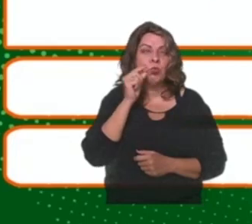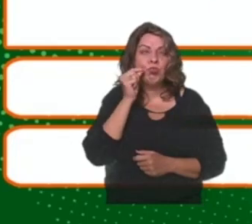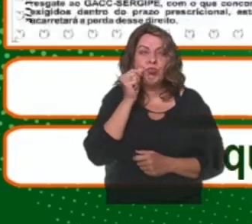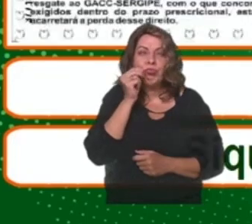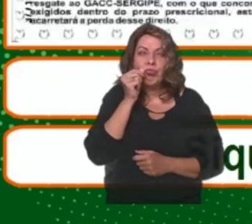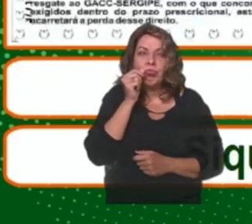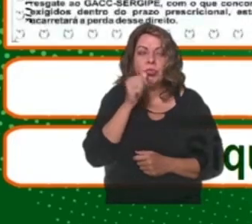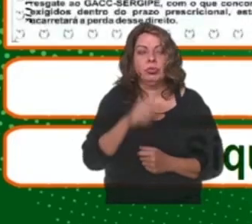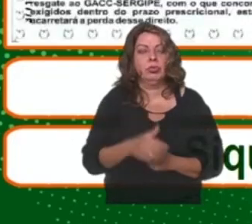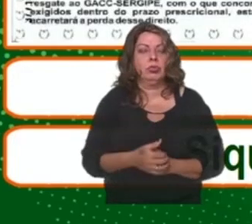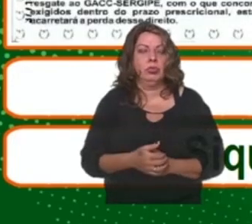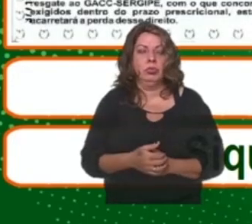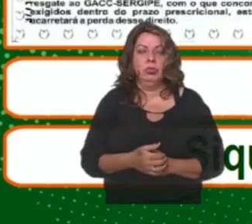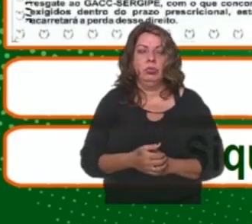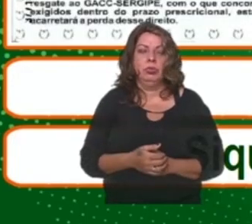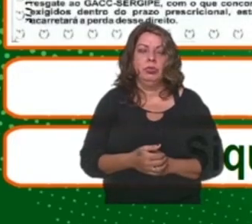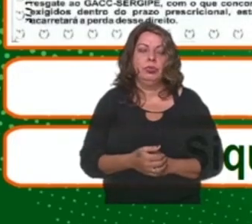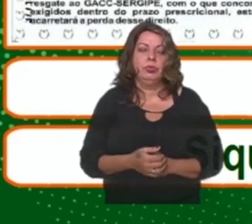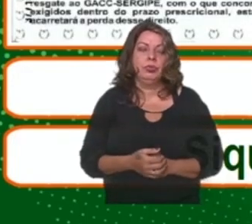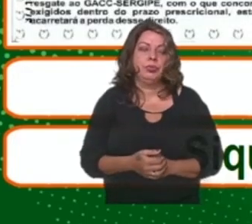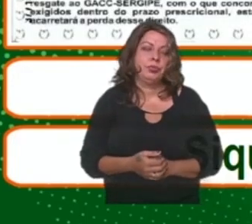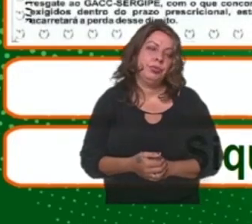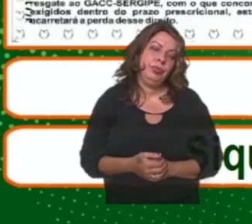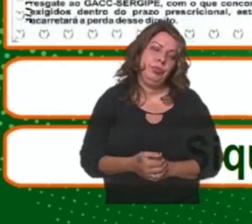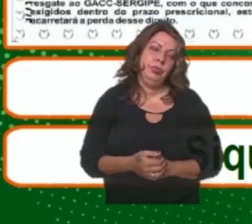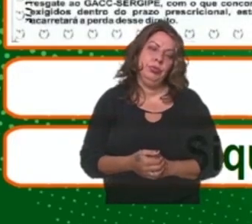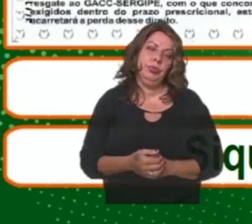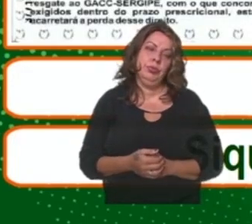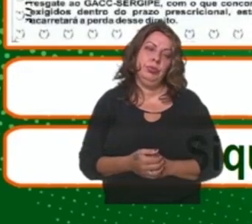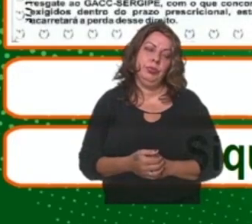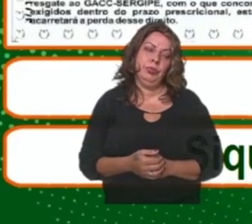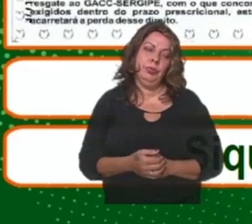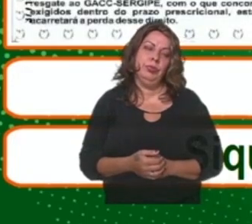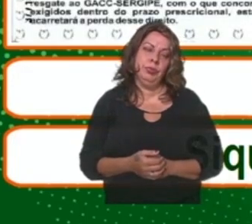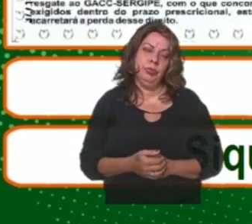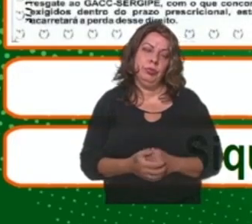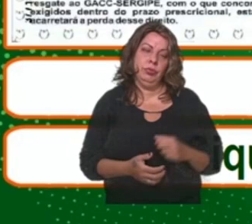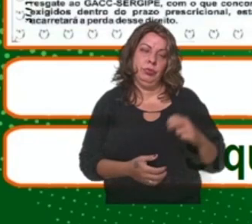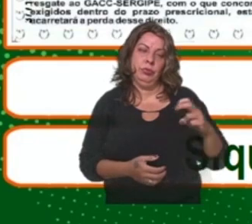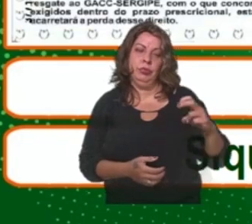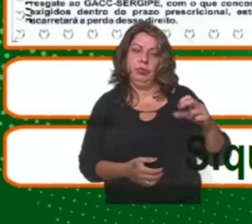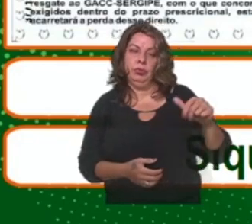Itaporanga com Raimundo. Muito bom. Já tenho aqui na tela